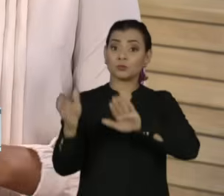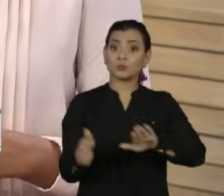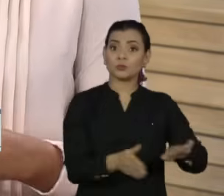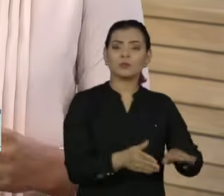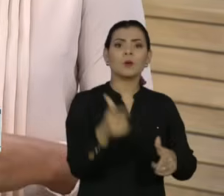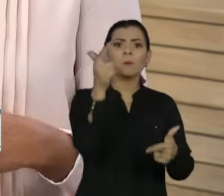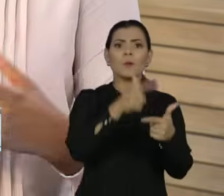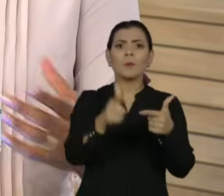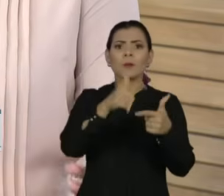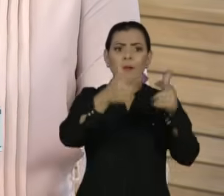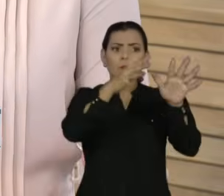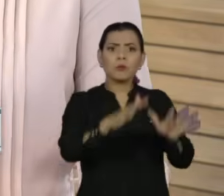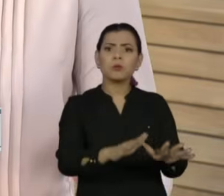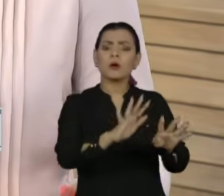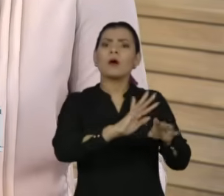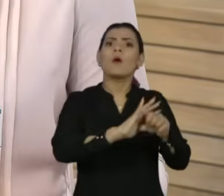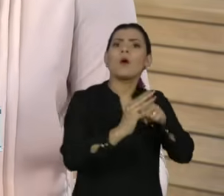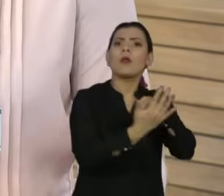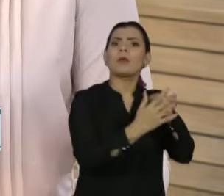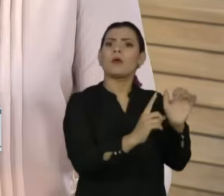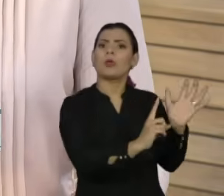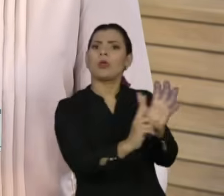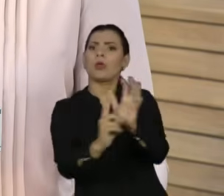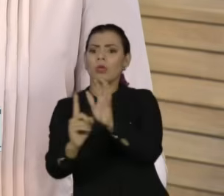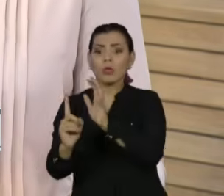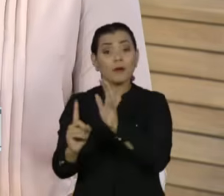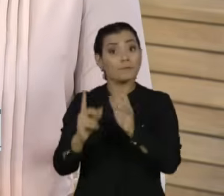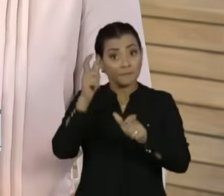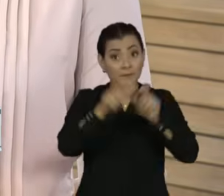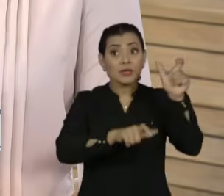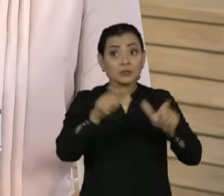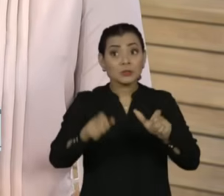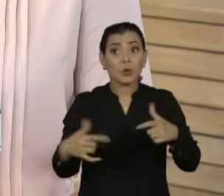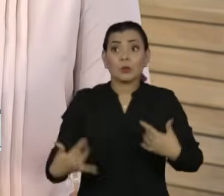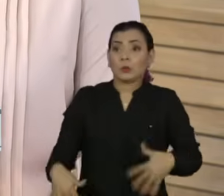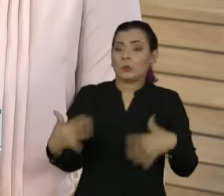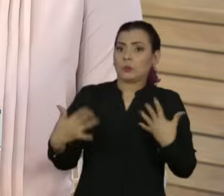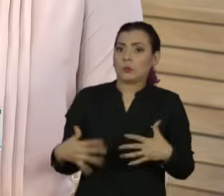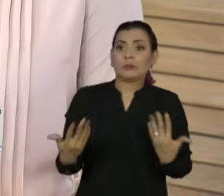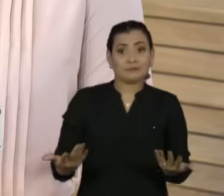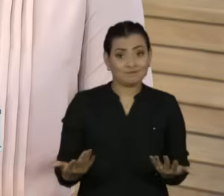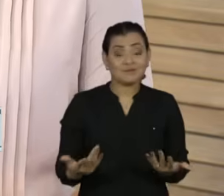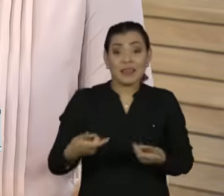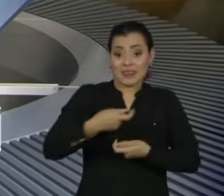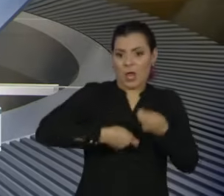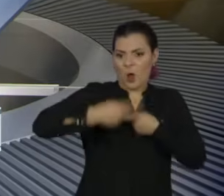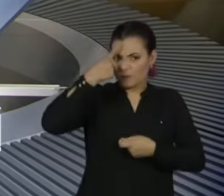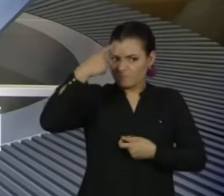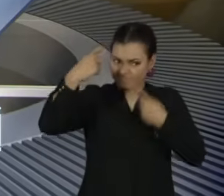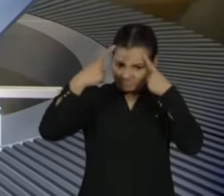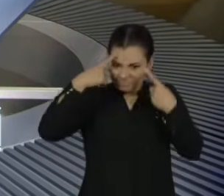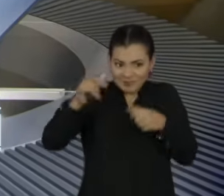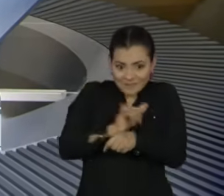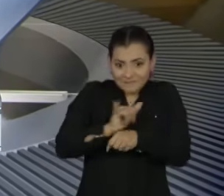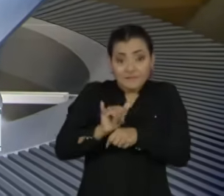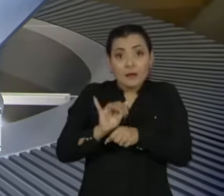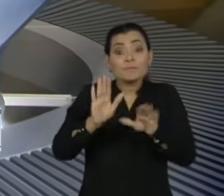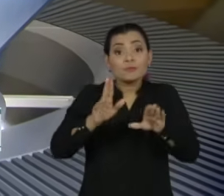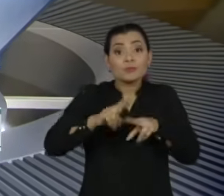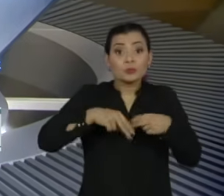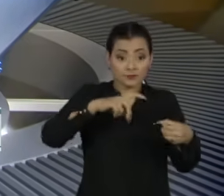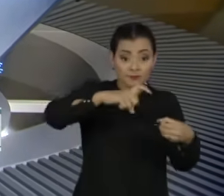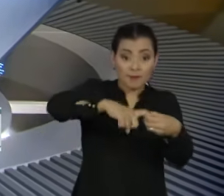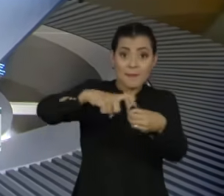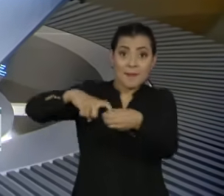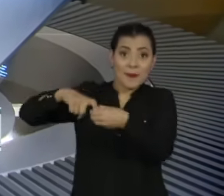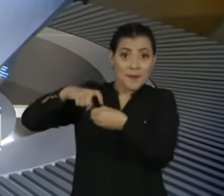crise provocada pela pandemia faz com que muitas pessoas se arrisquem no próprio negócio. As franquias, que têm opções